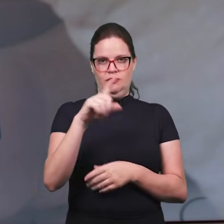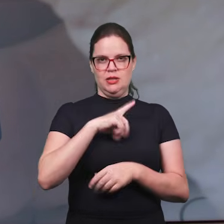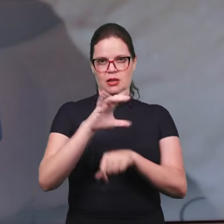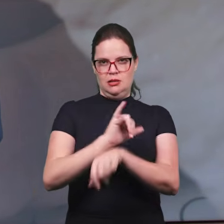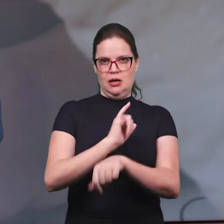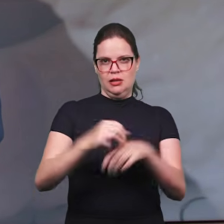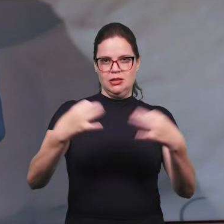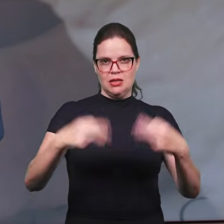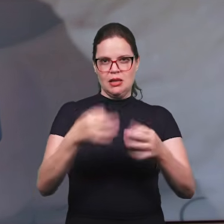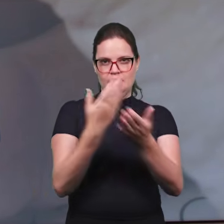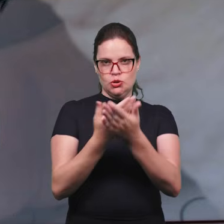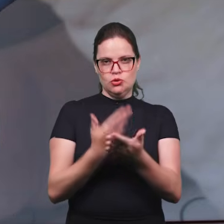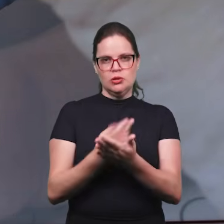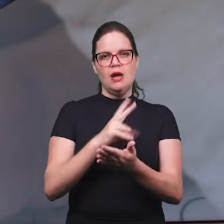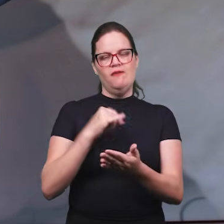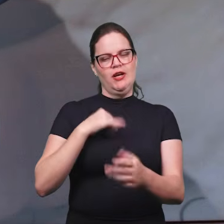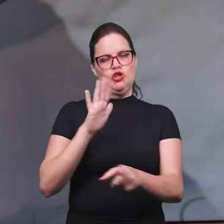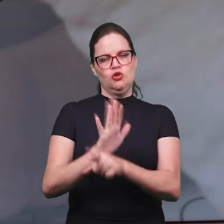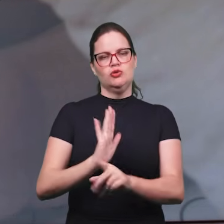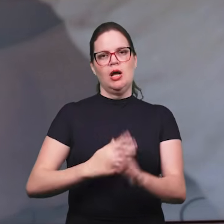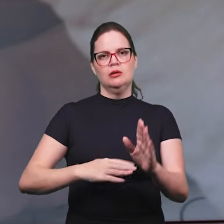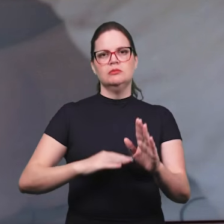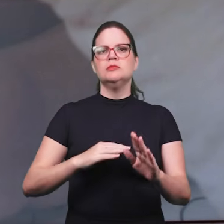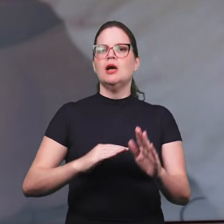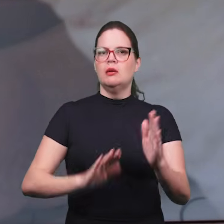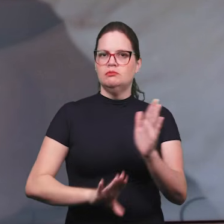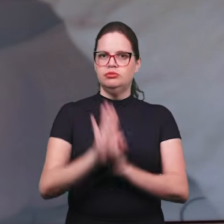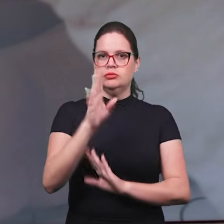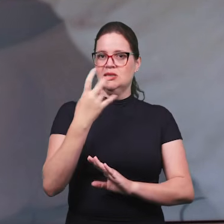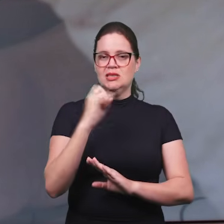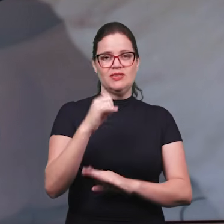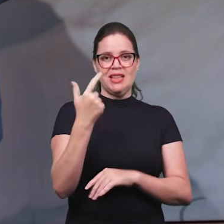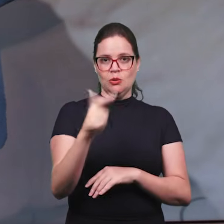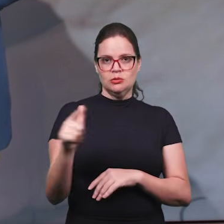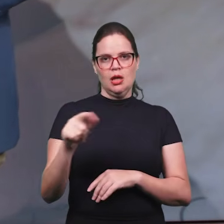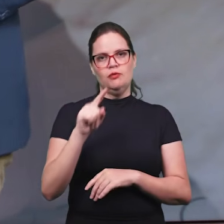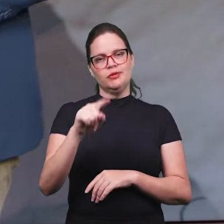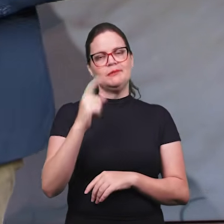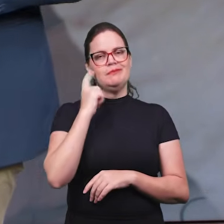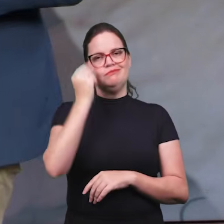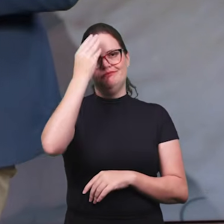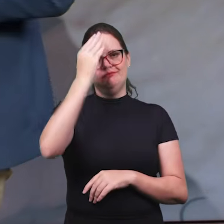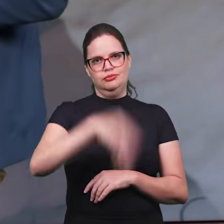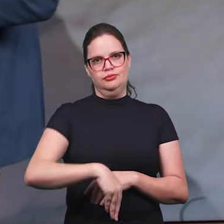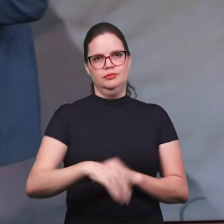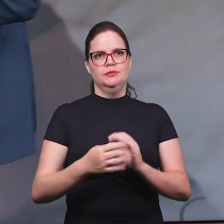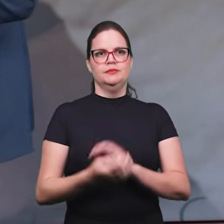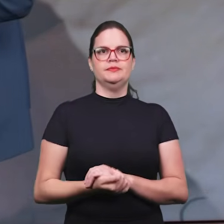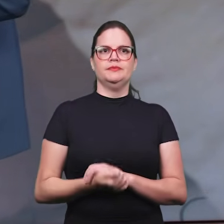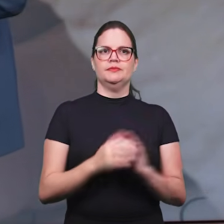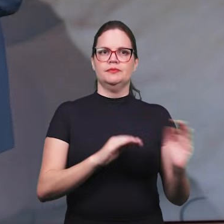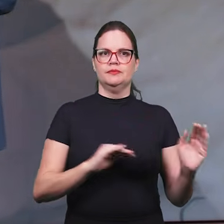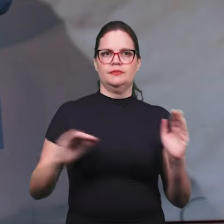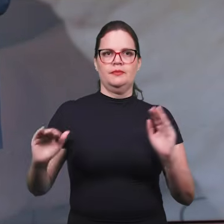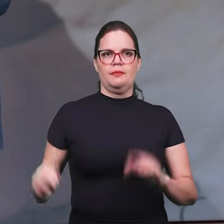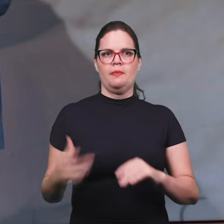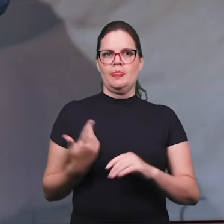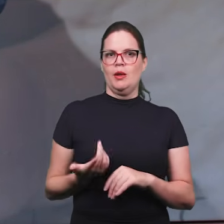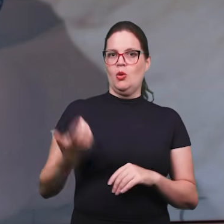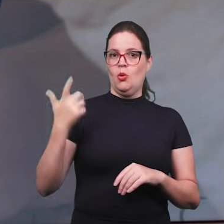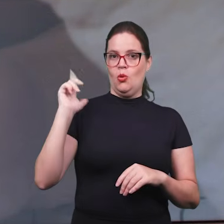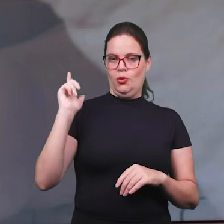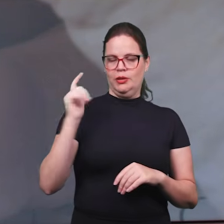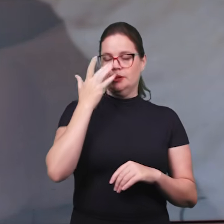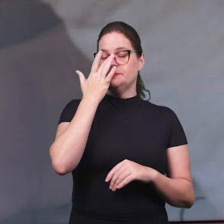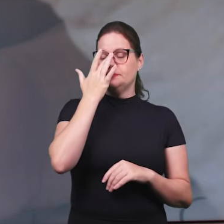grandes fatores que vão te levar a desistir também do projeto. Pode ser que isso tenha acontecido com você. Outro